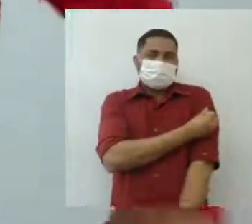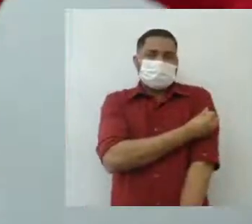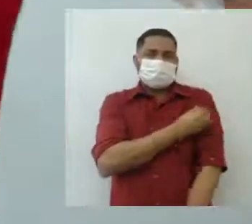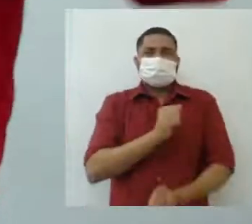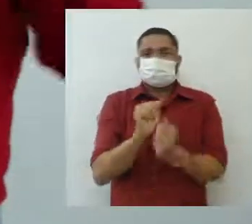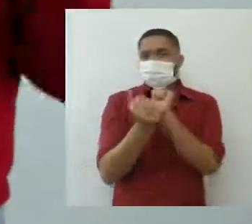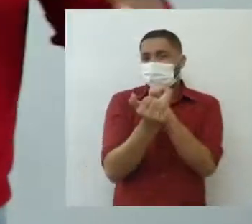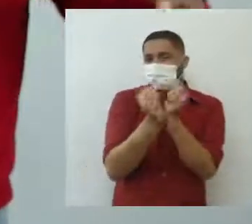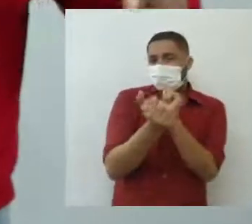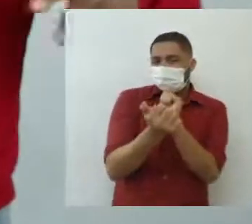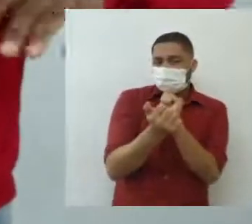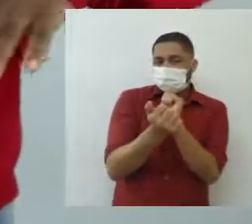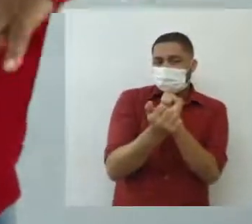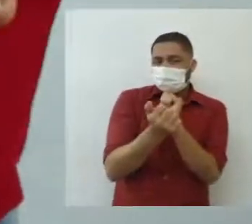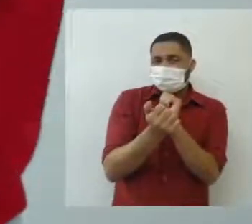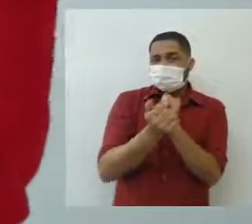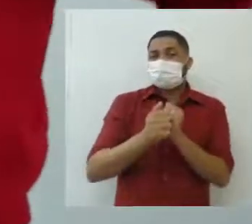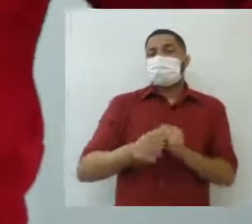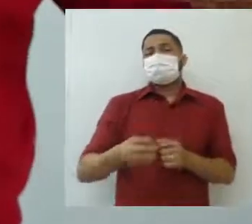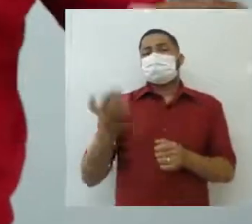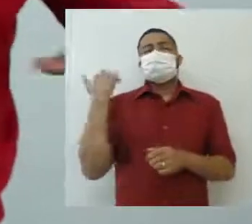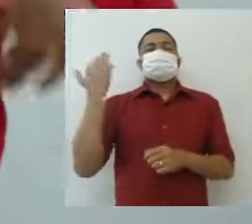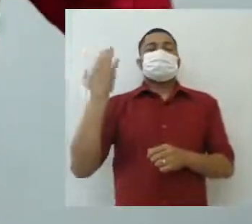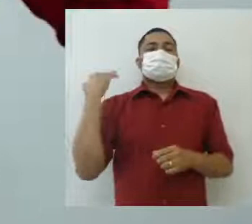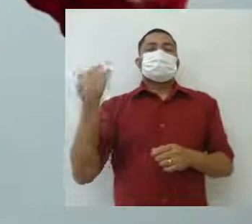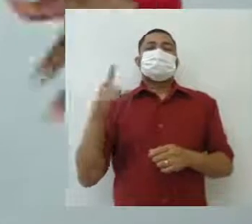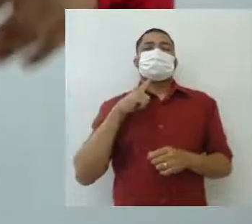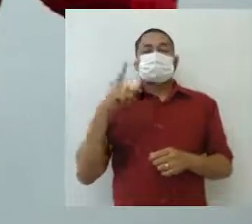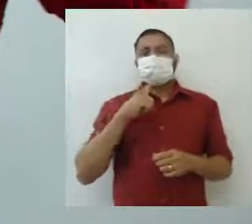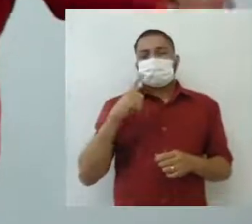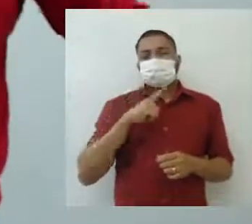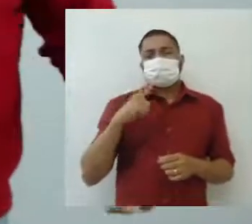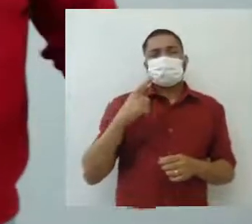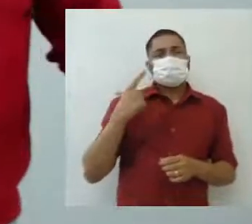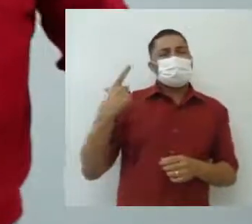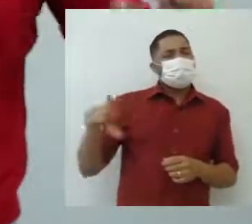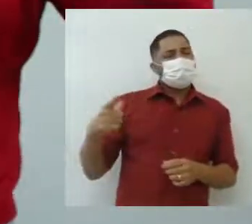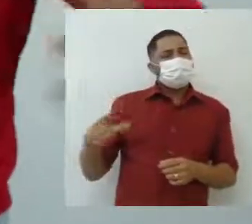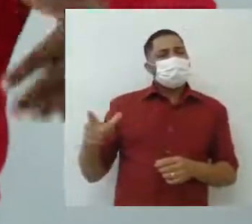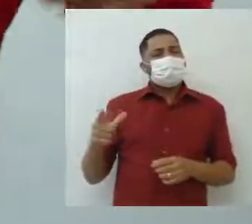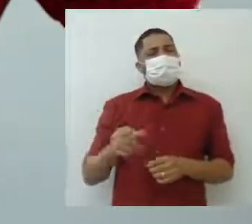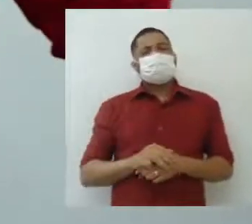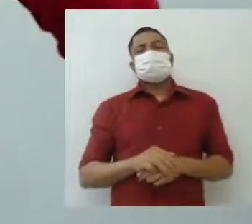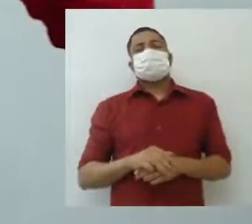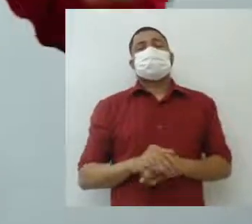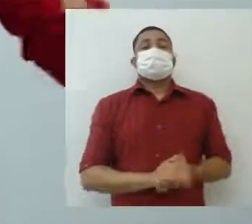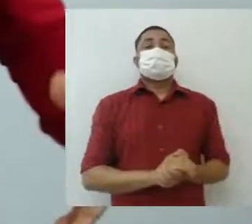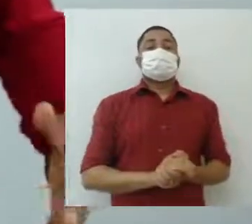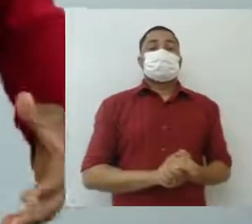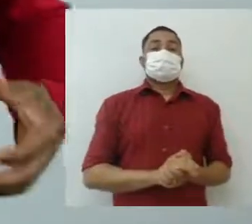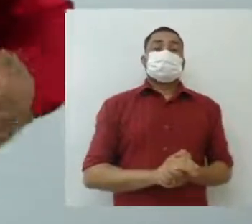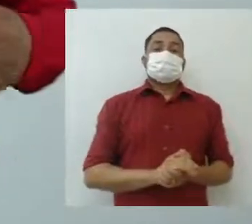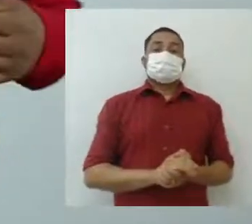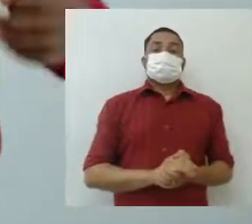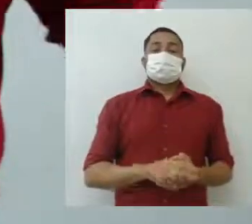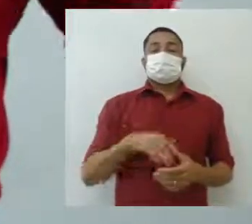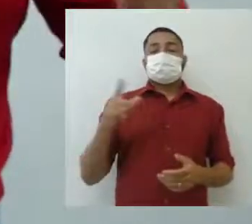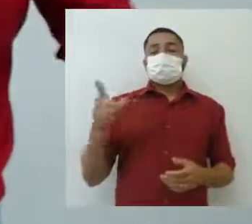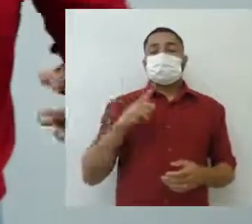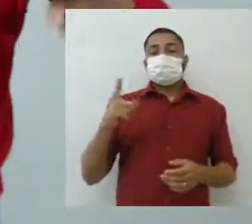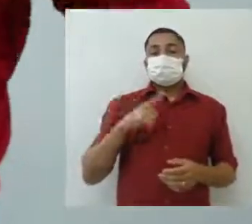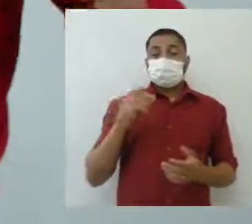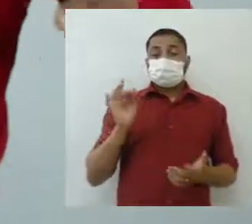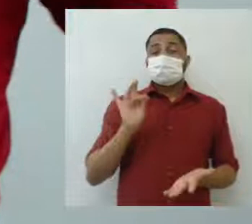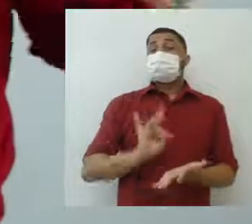A escravidão, na realidade, na antiguidade, ela teve outra dimensão. A escravidão na antiguidade, ela foi, na